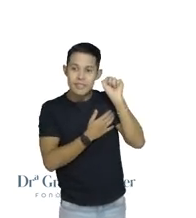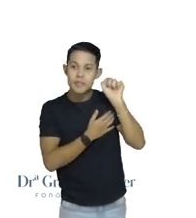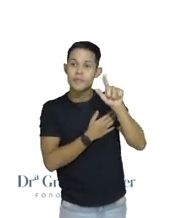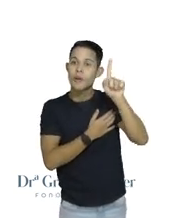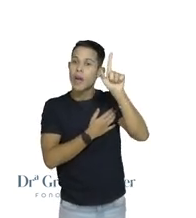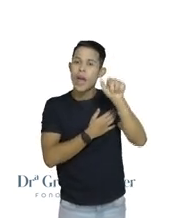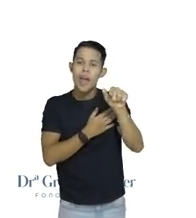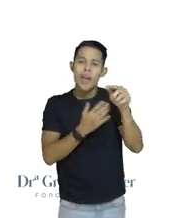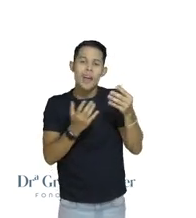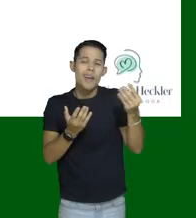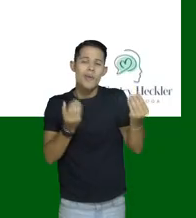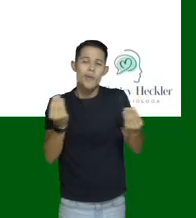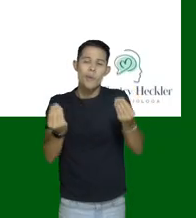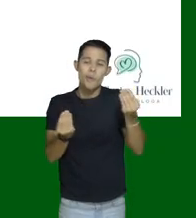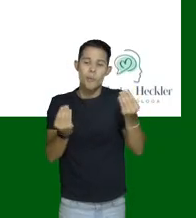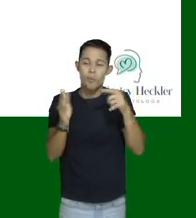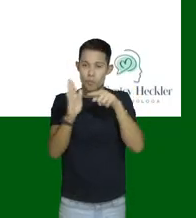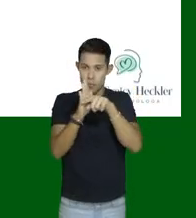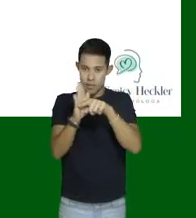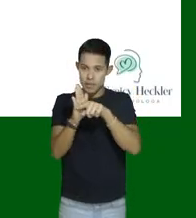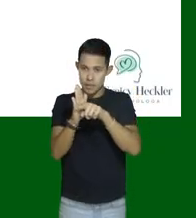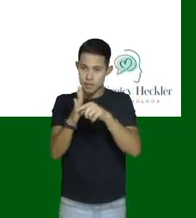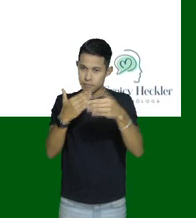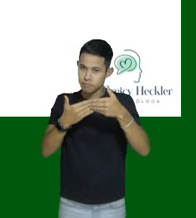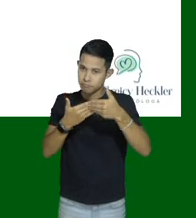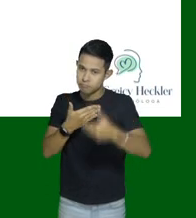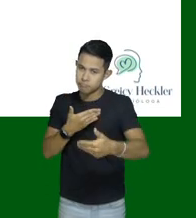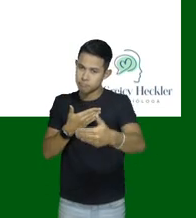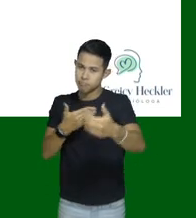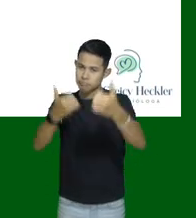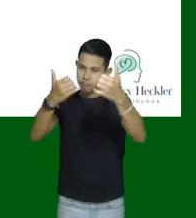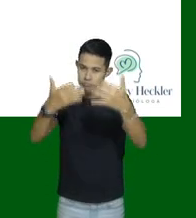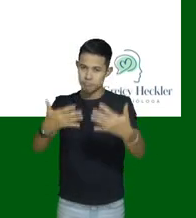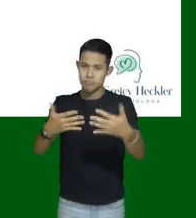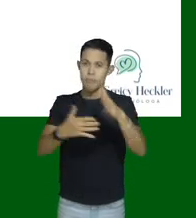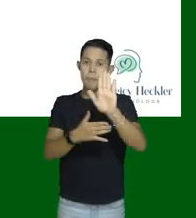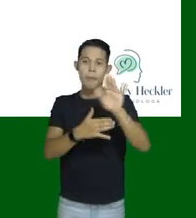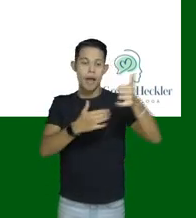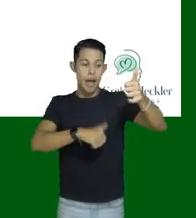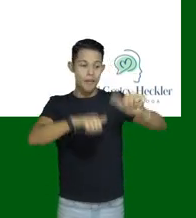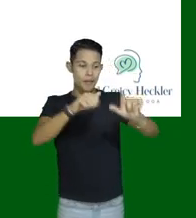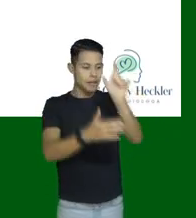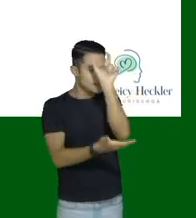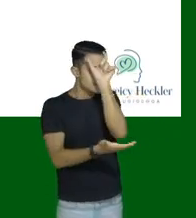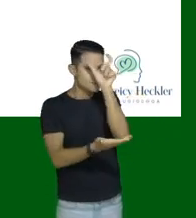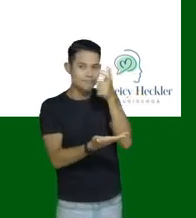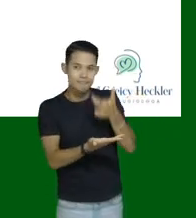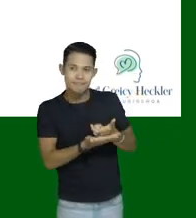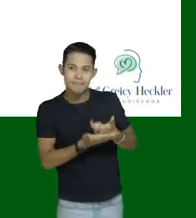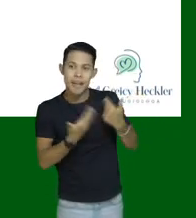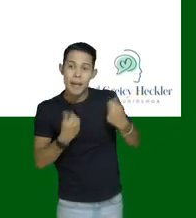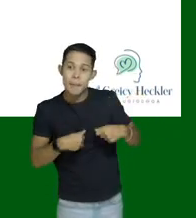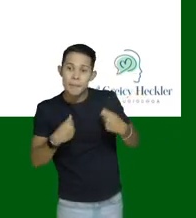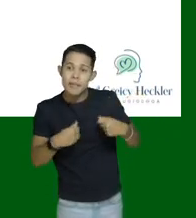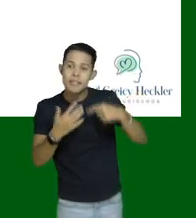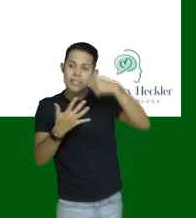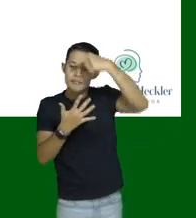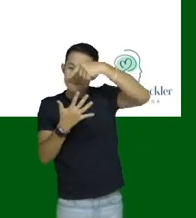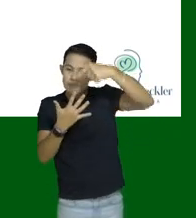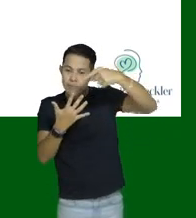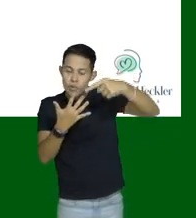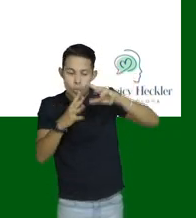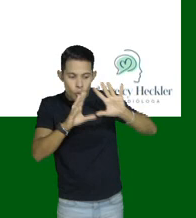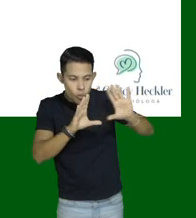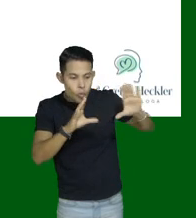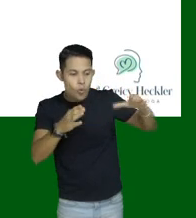exame que eu já vou chegar lá na frente para falar dele. Mas a avaliação da dislexia, ela tem que ser realmente composta por uma equipe